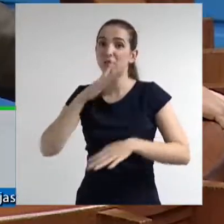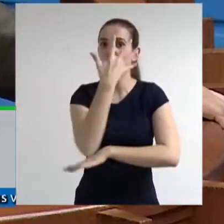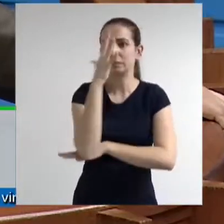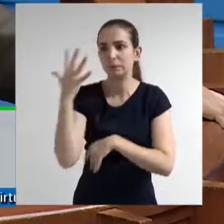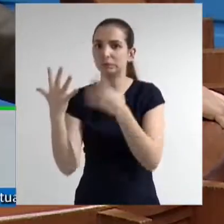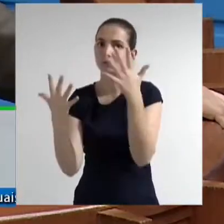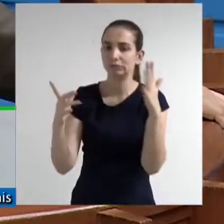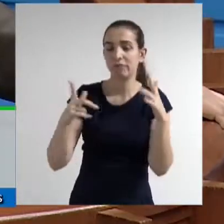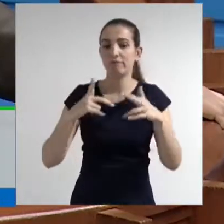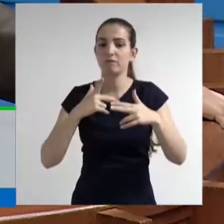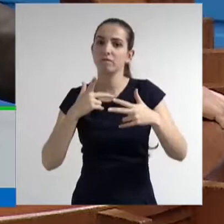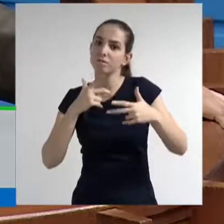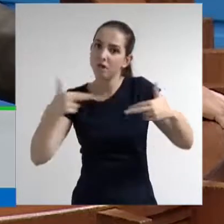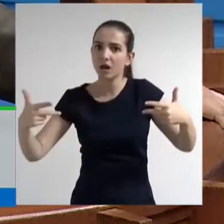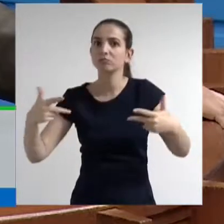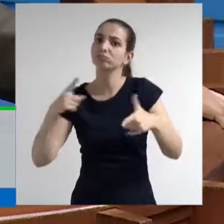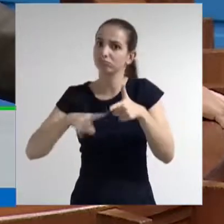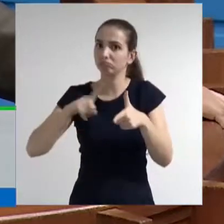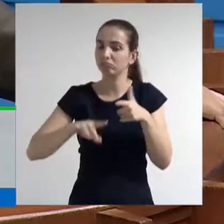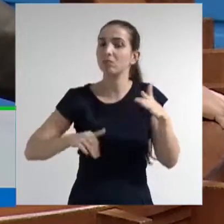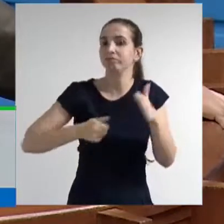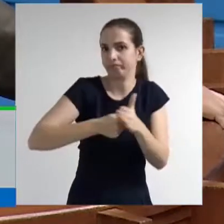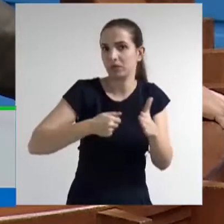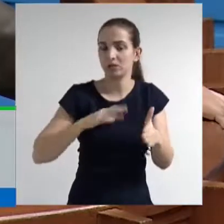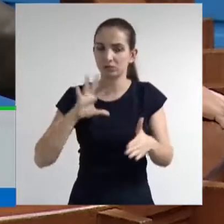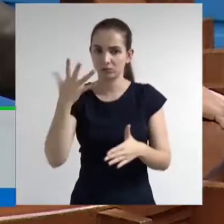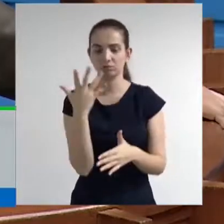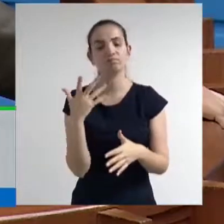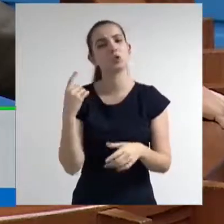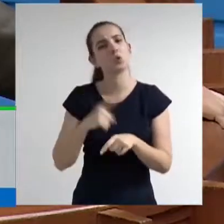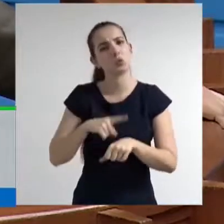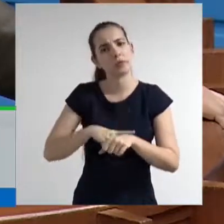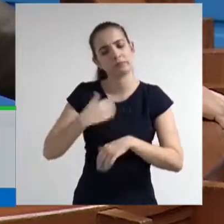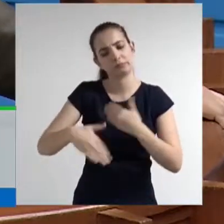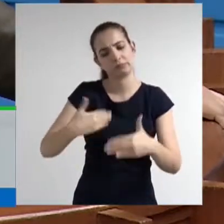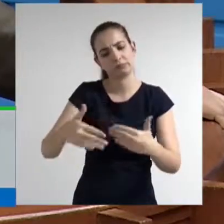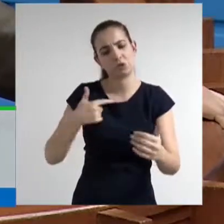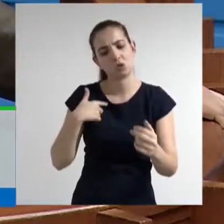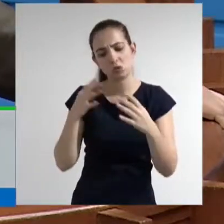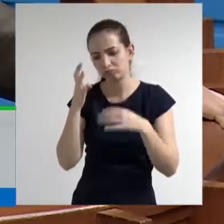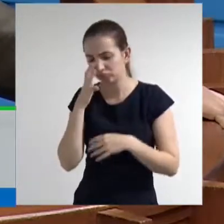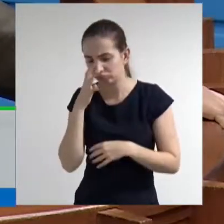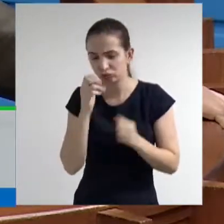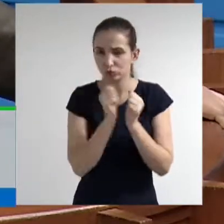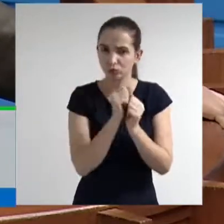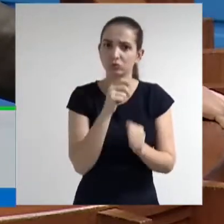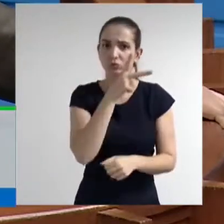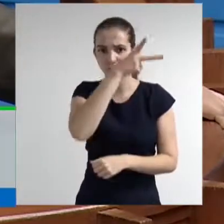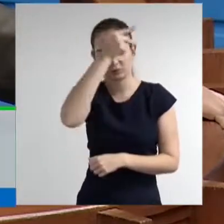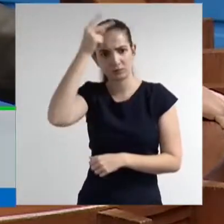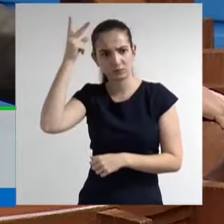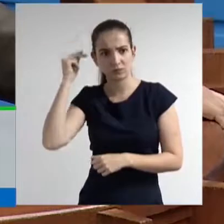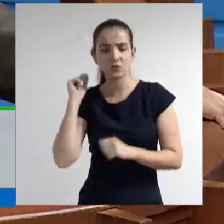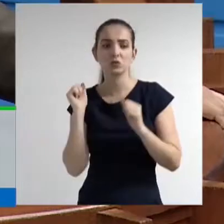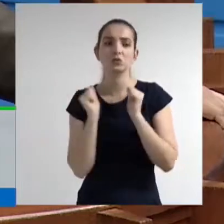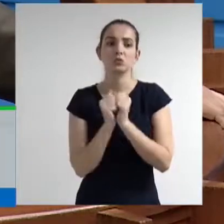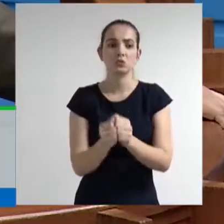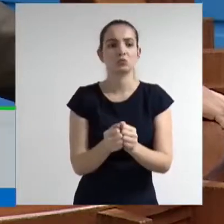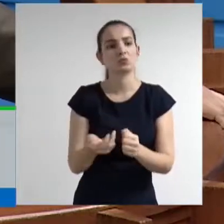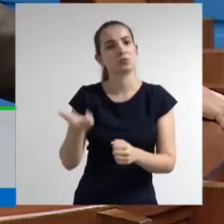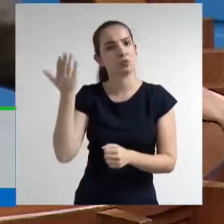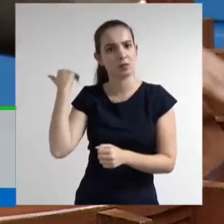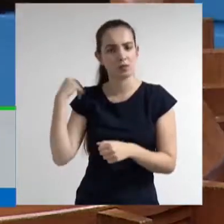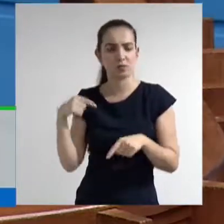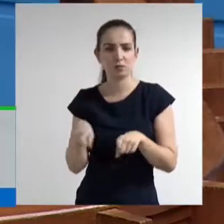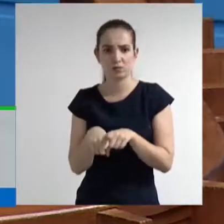usina. E ao longo do tempo acompanhei todo este processo, acompanhei com os prefeitos, acompanhei na época